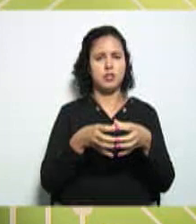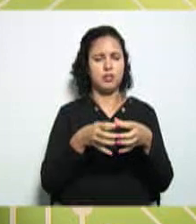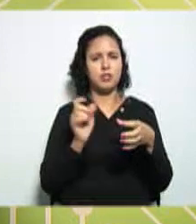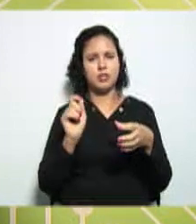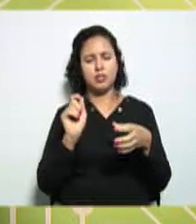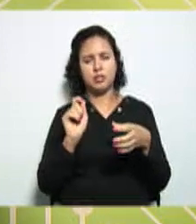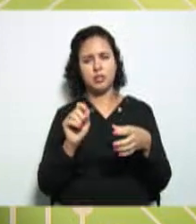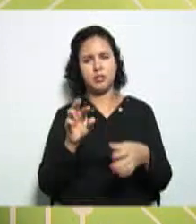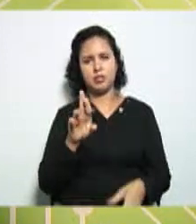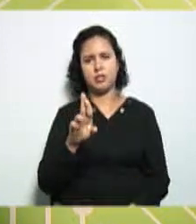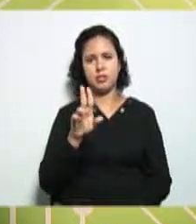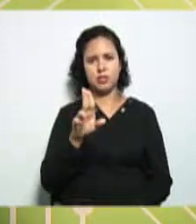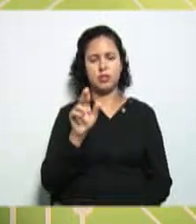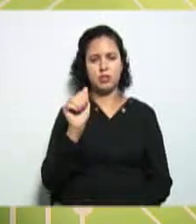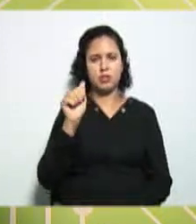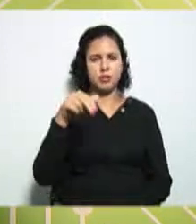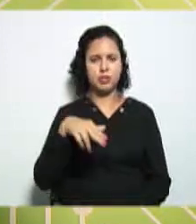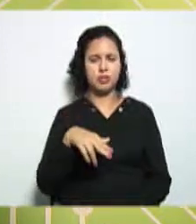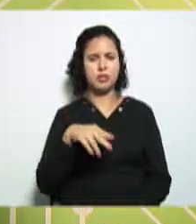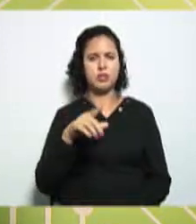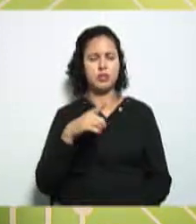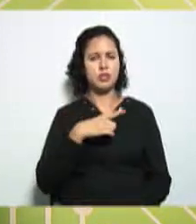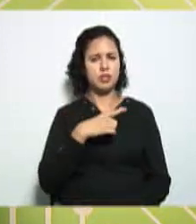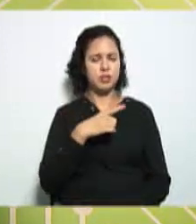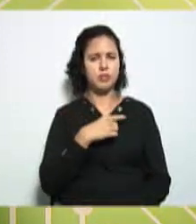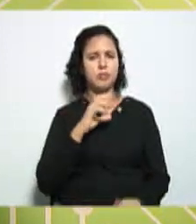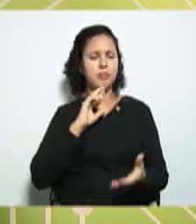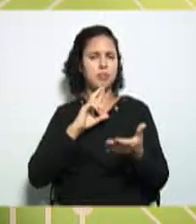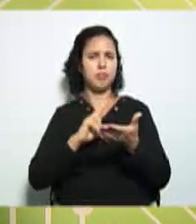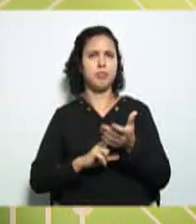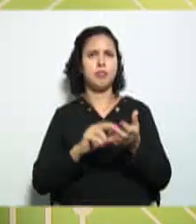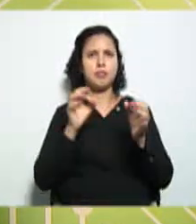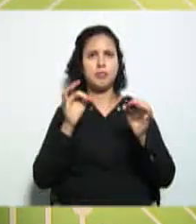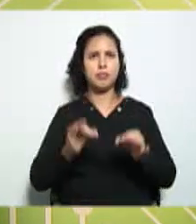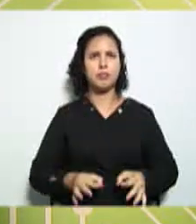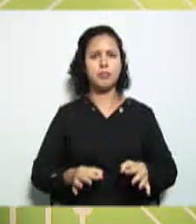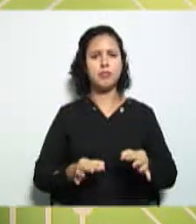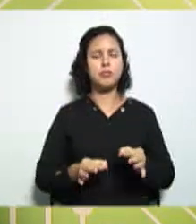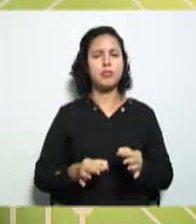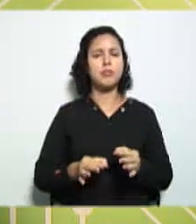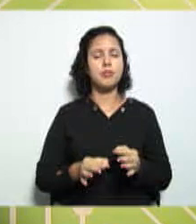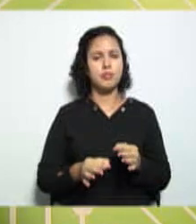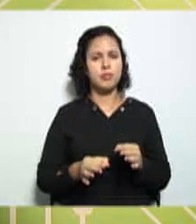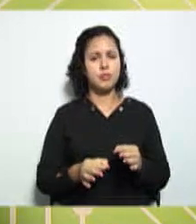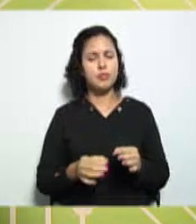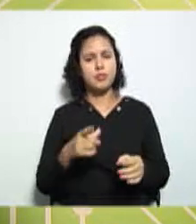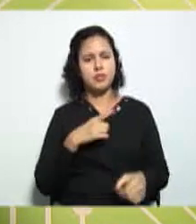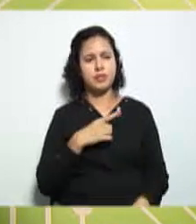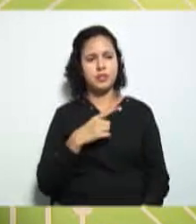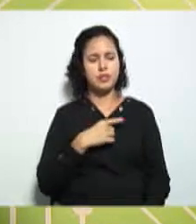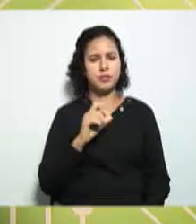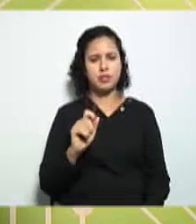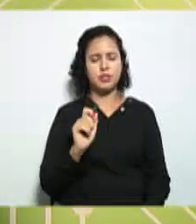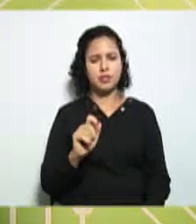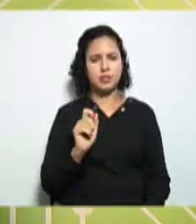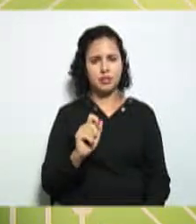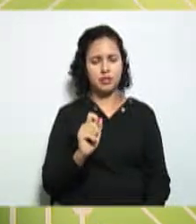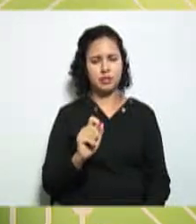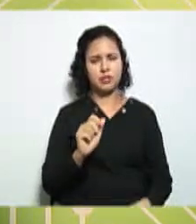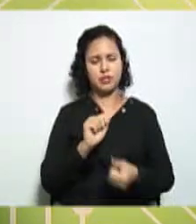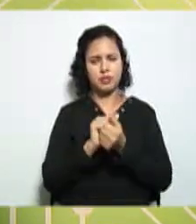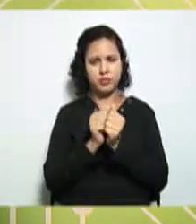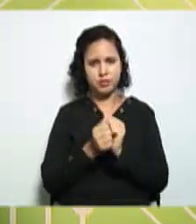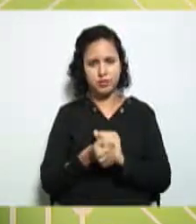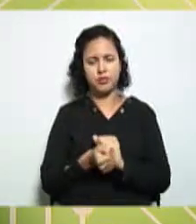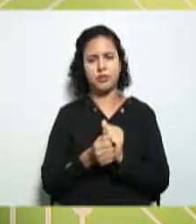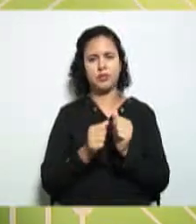nos acompanhando. Que bom que você respondeu corretamente a questão. Então, nós temos, de fato, o